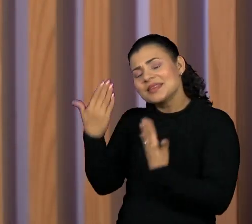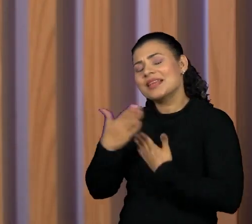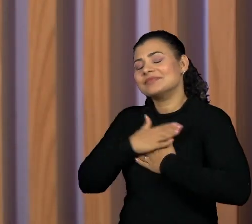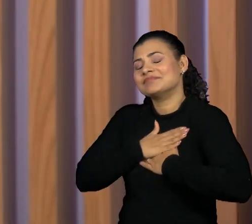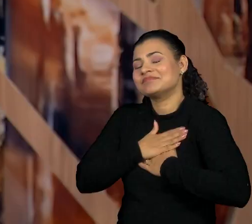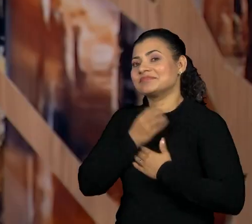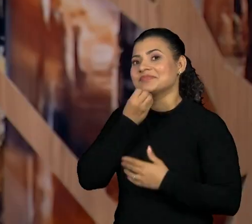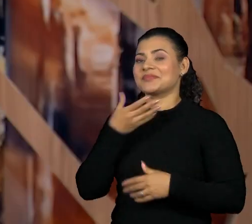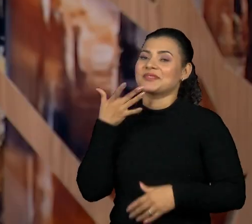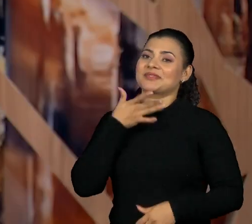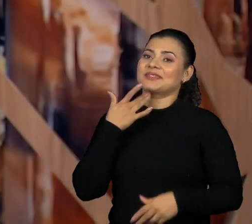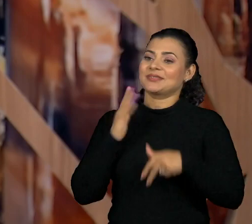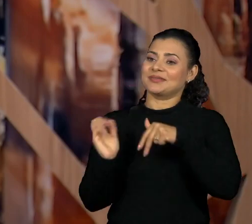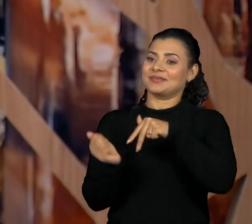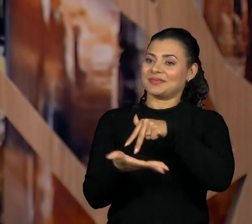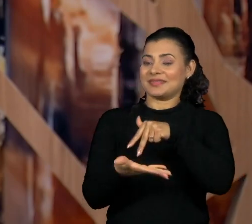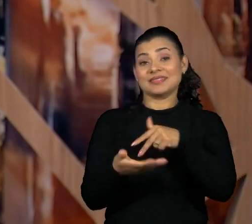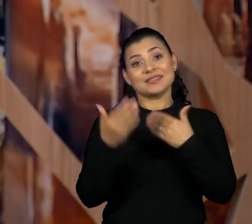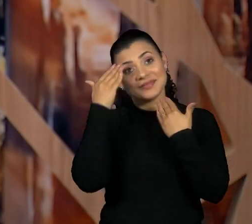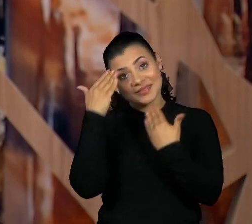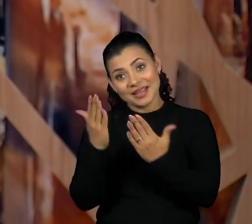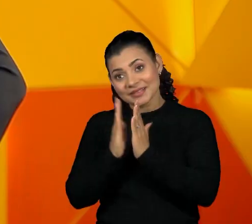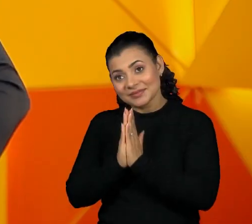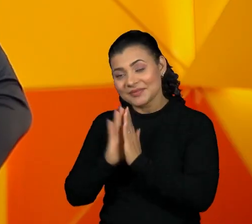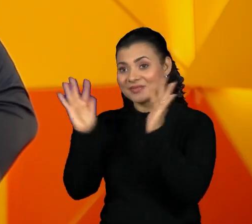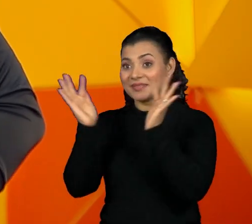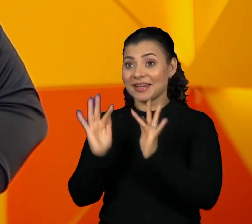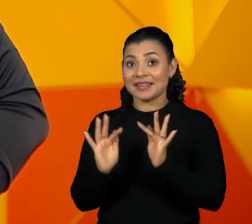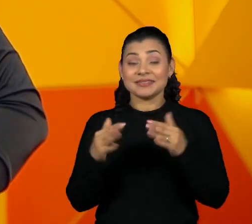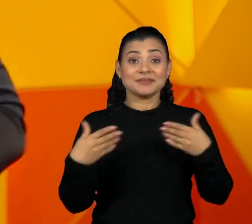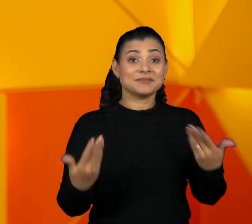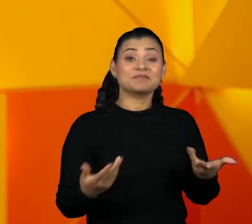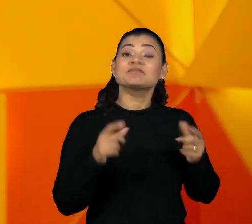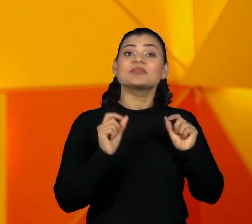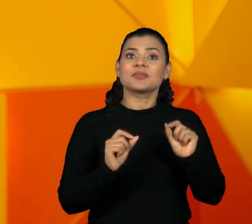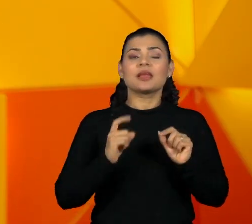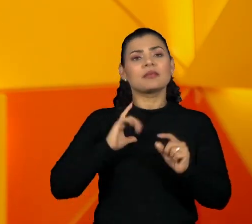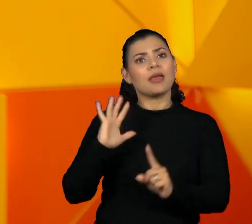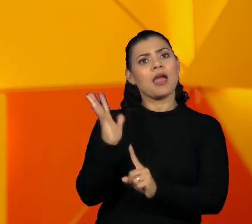Que delícia. Muito obrigado, muito feliz. E nós falamos aqui de